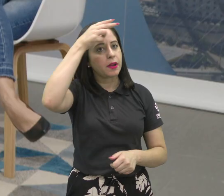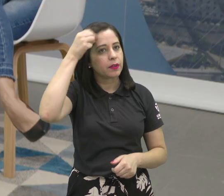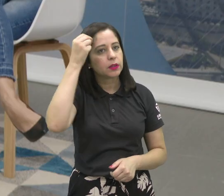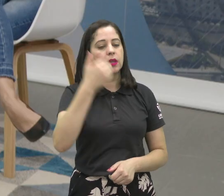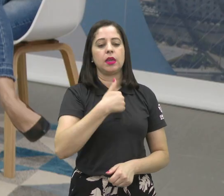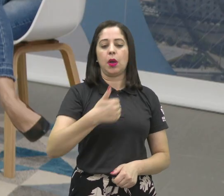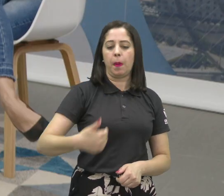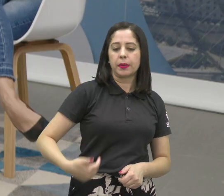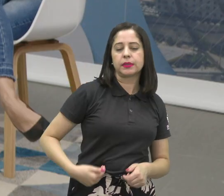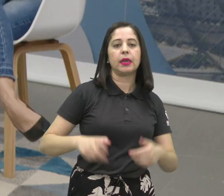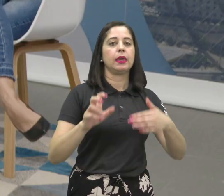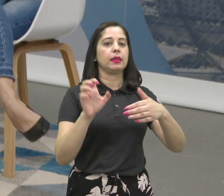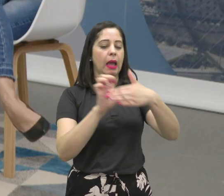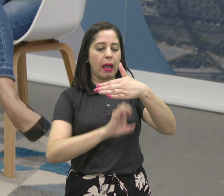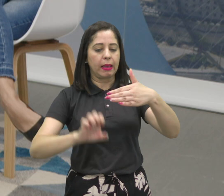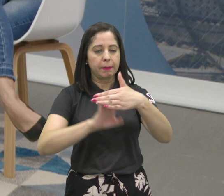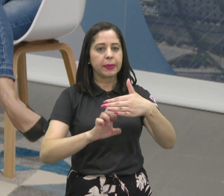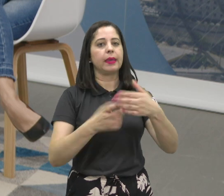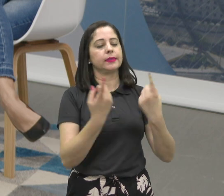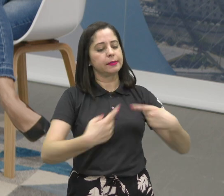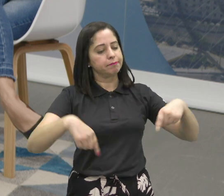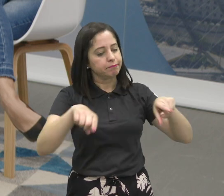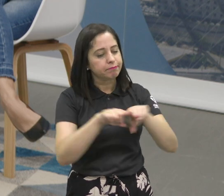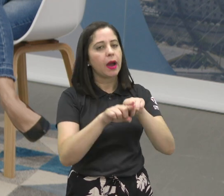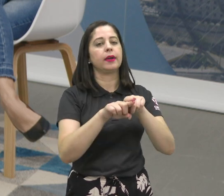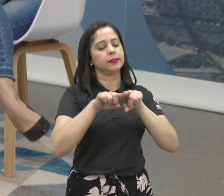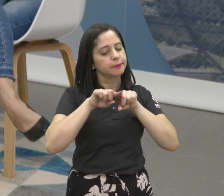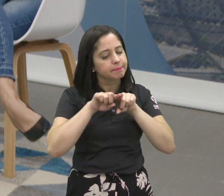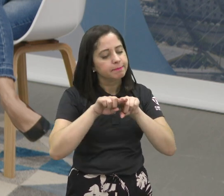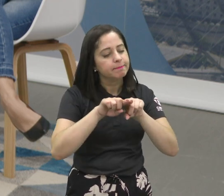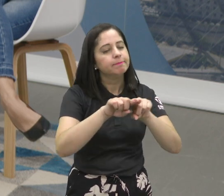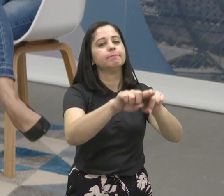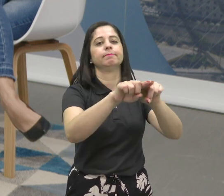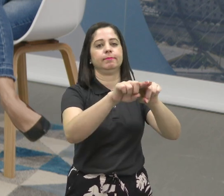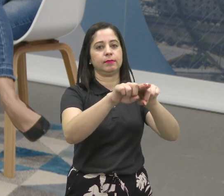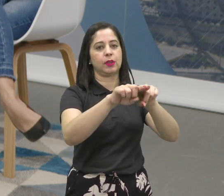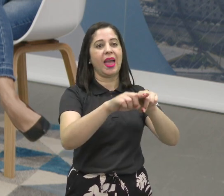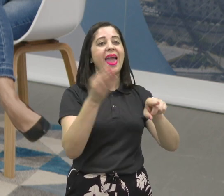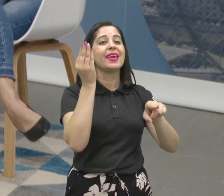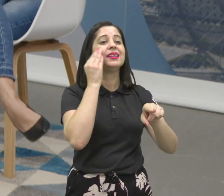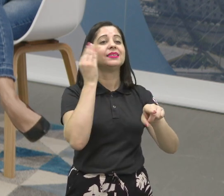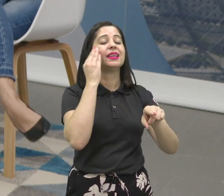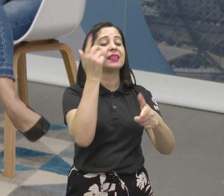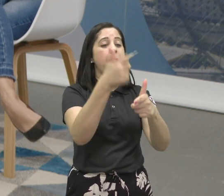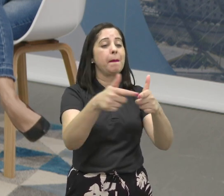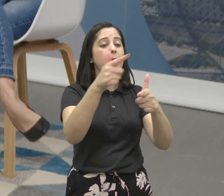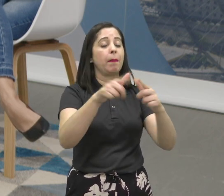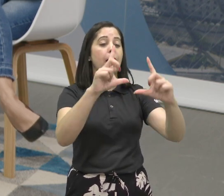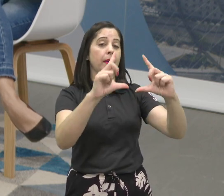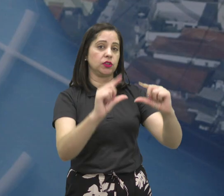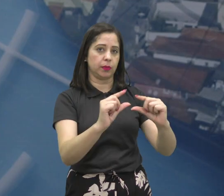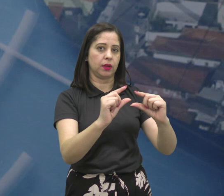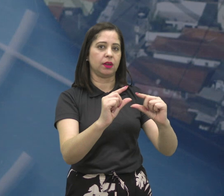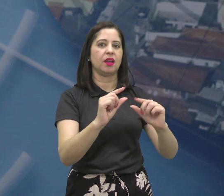porque é dessa forma que a gente vai caminhando e tentar amenizar a nossa situação, né? Não, digamos, é muito difícil falar